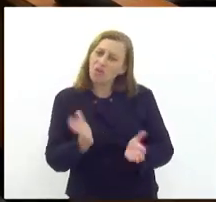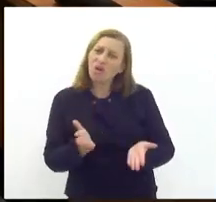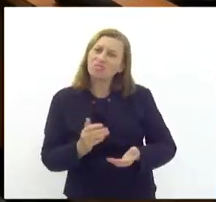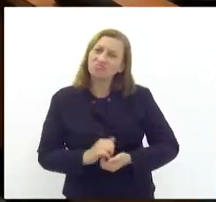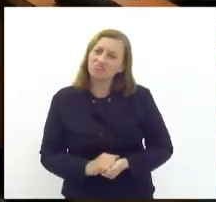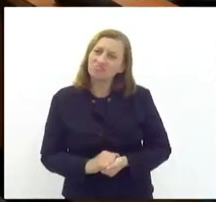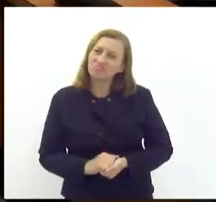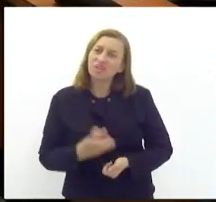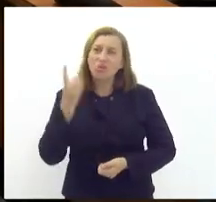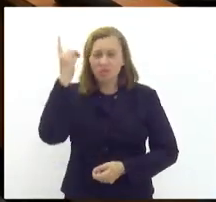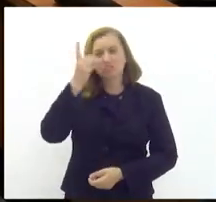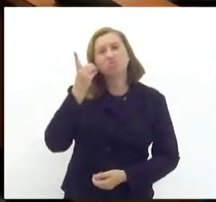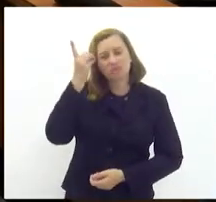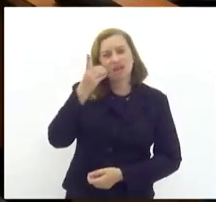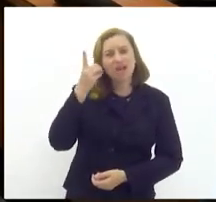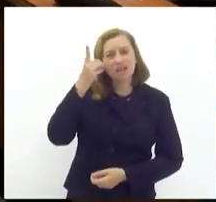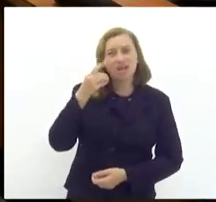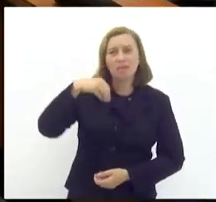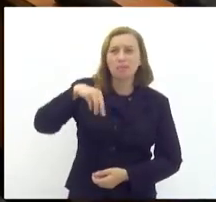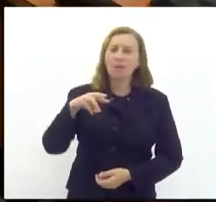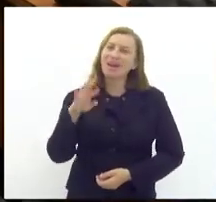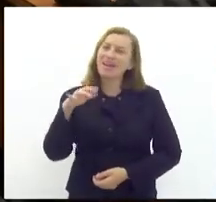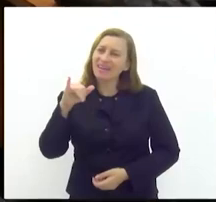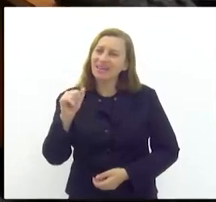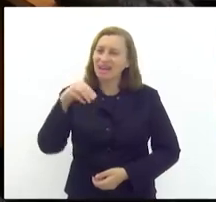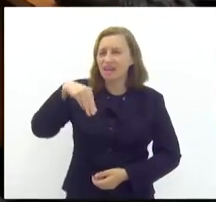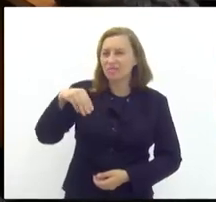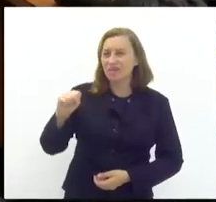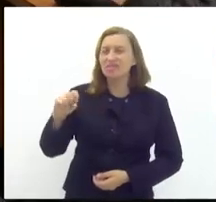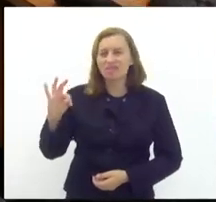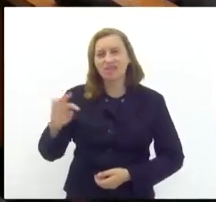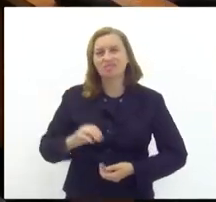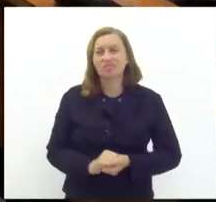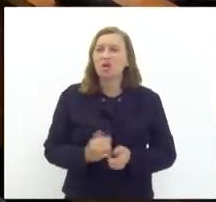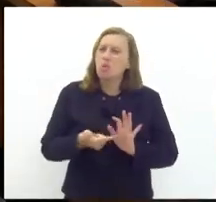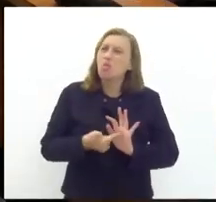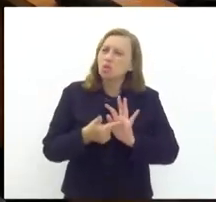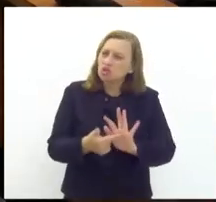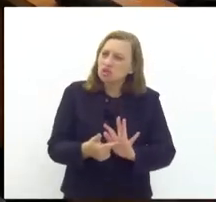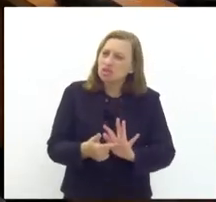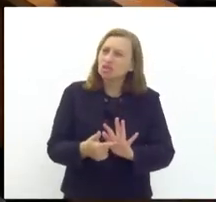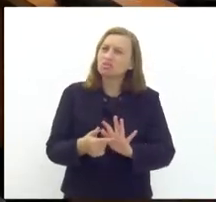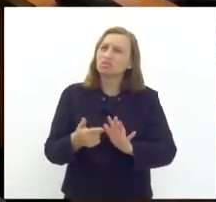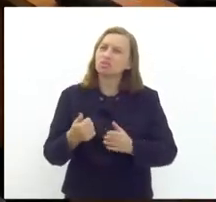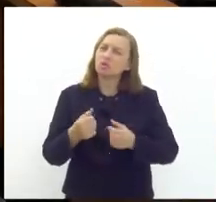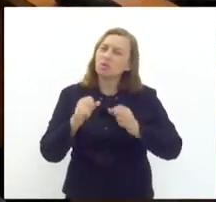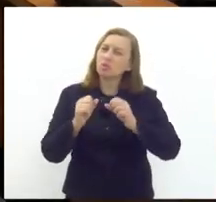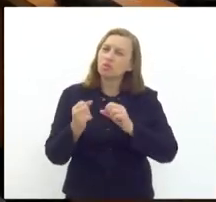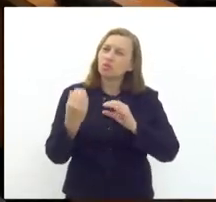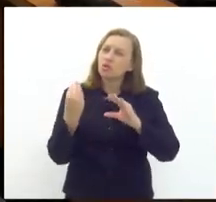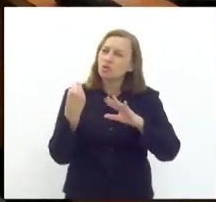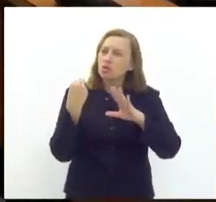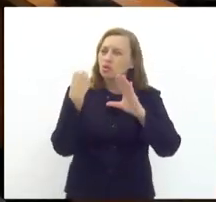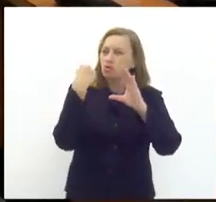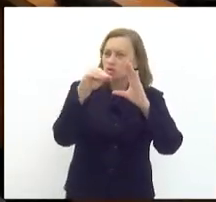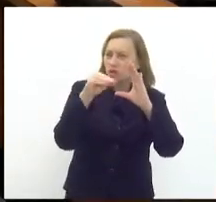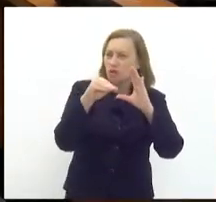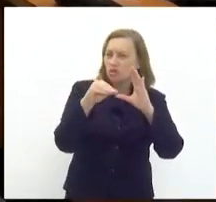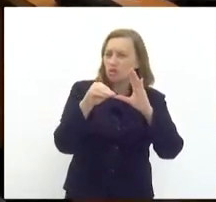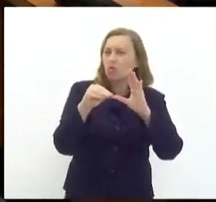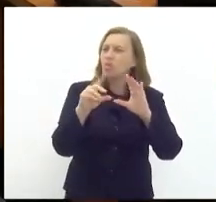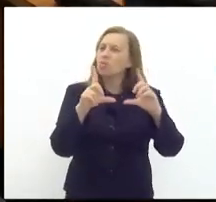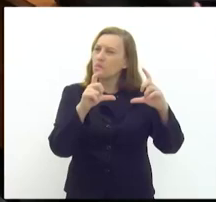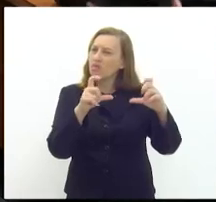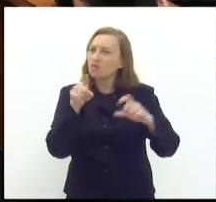com a deputada Marina do MST mostrando que eu postei uma foto que vocês